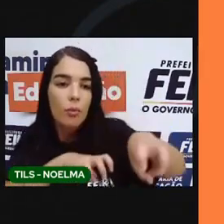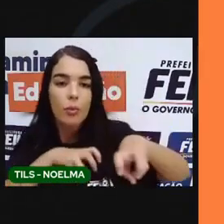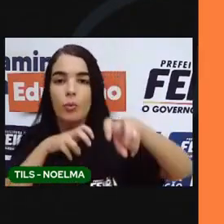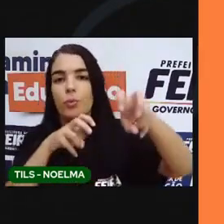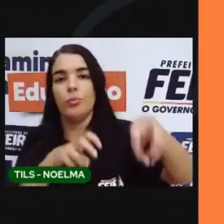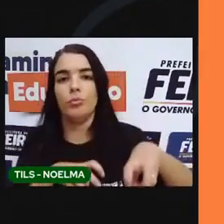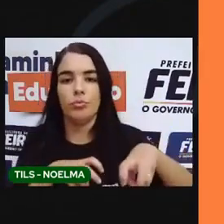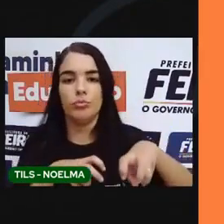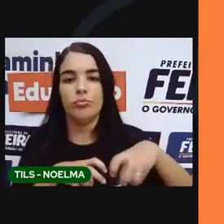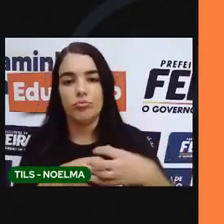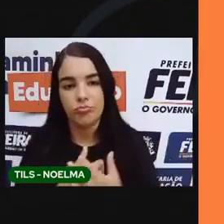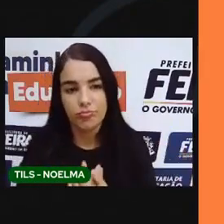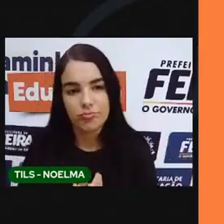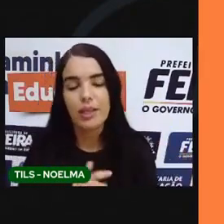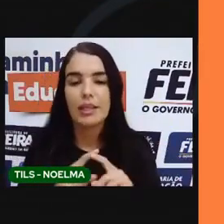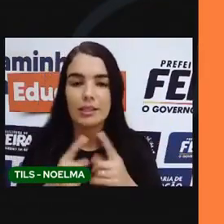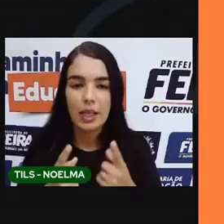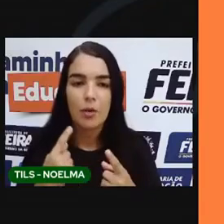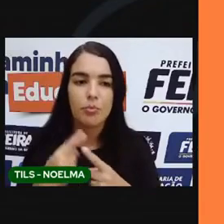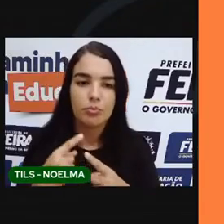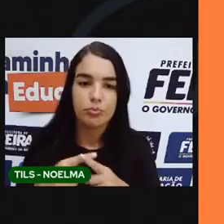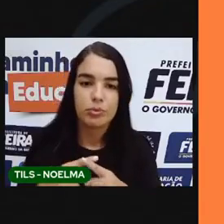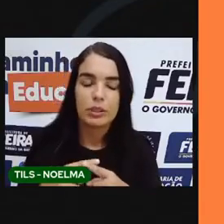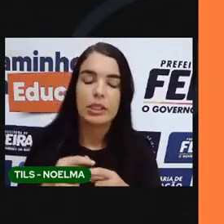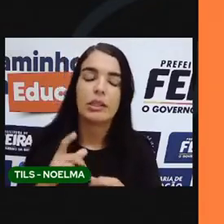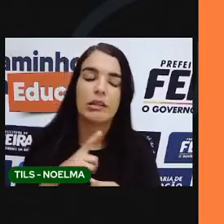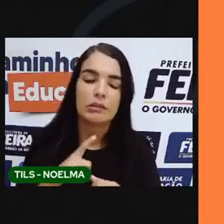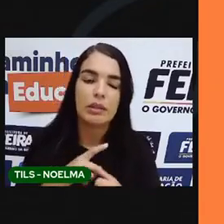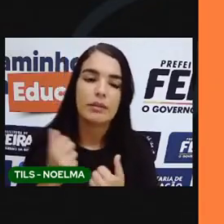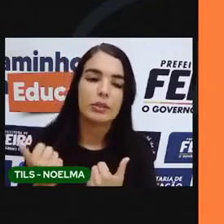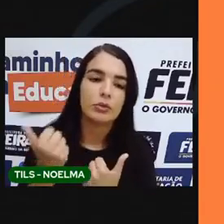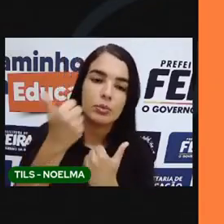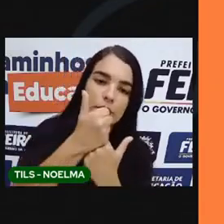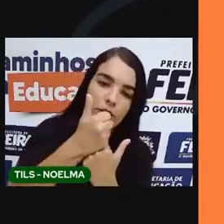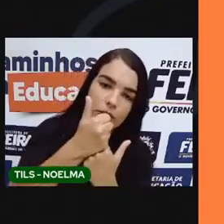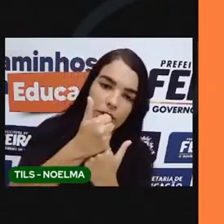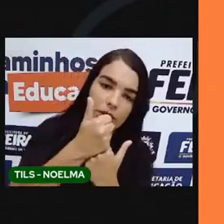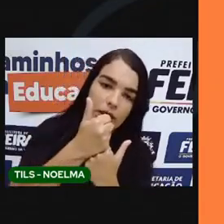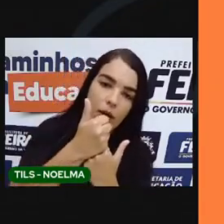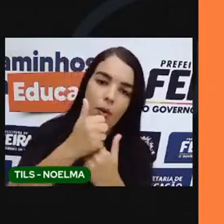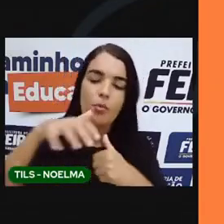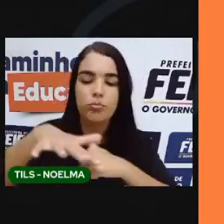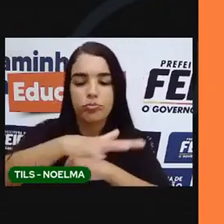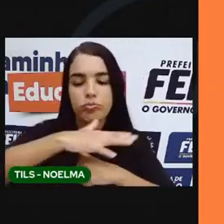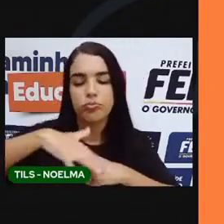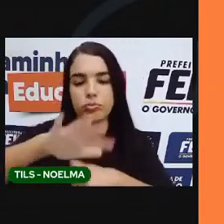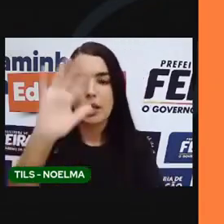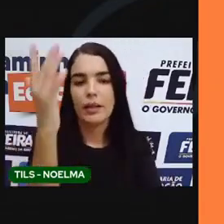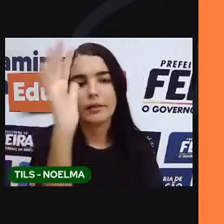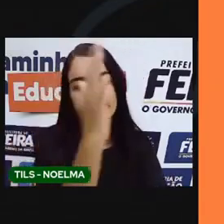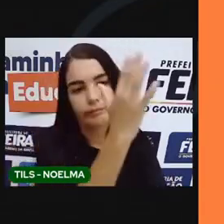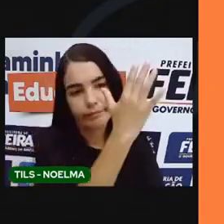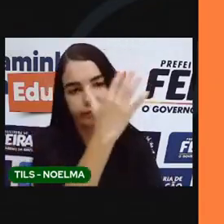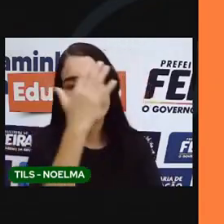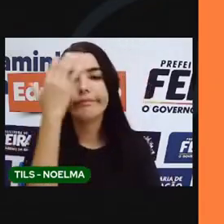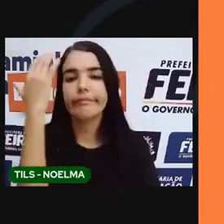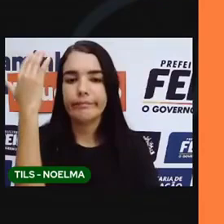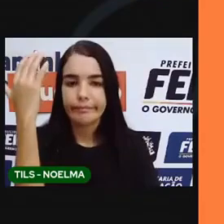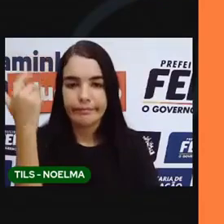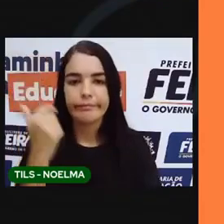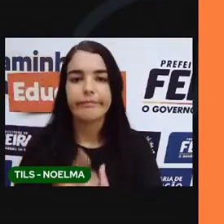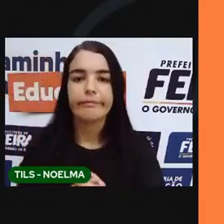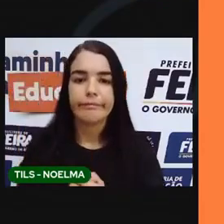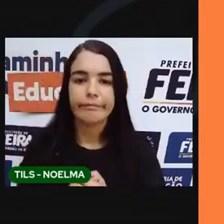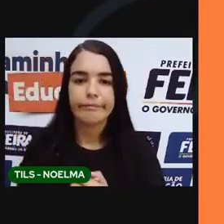agricultura. Então, nós tivemos aí, infelizmente, uma alteração muito grande na vegetação típica dessa região.